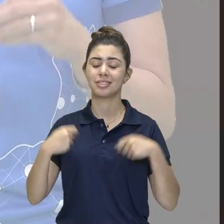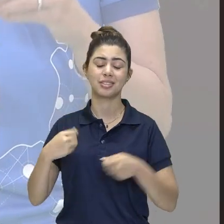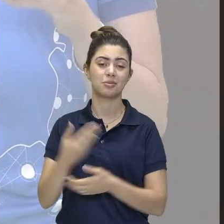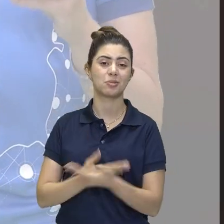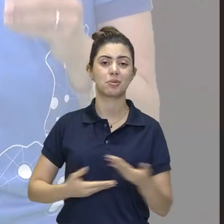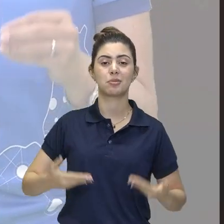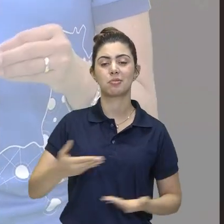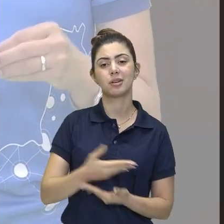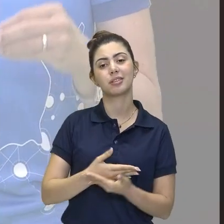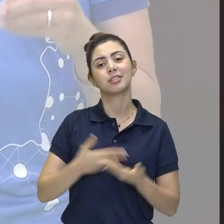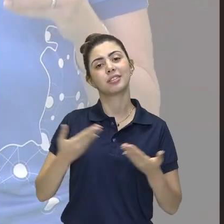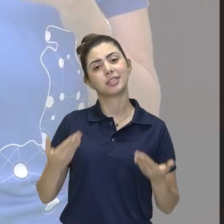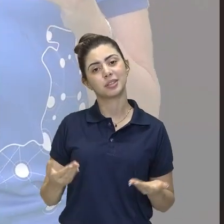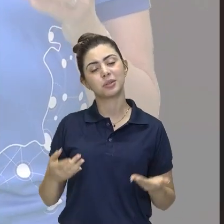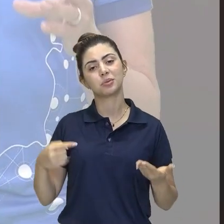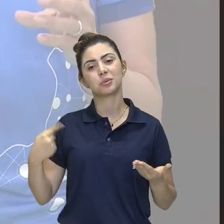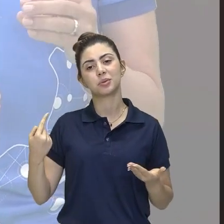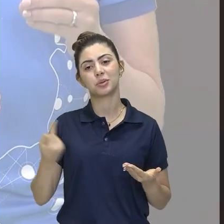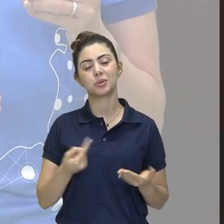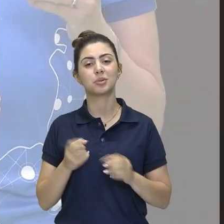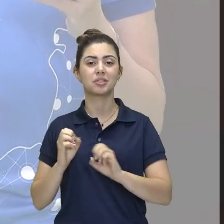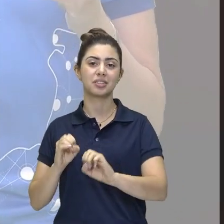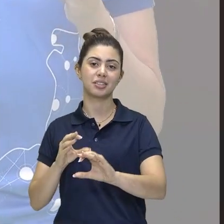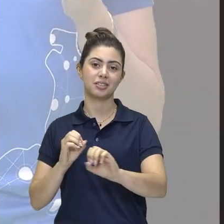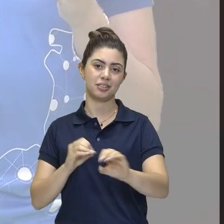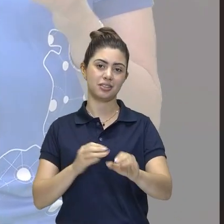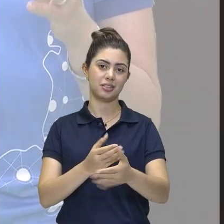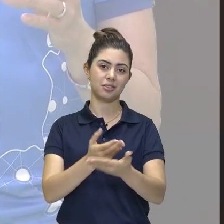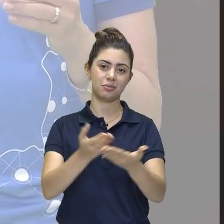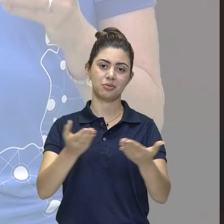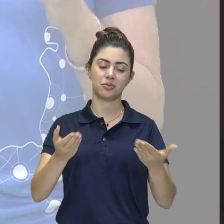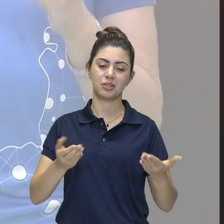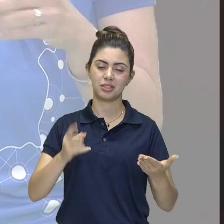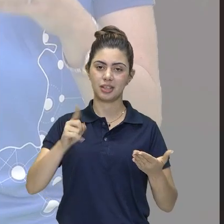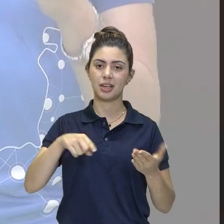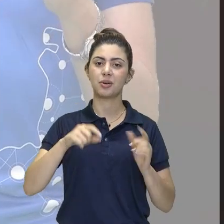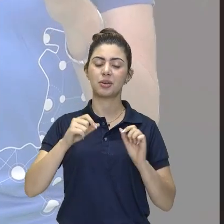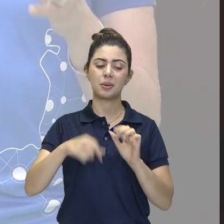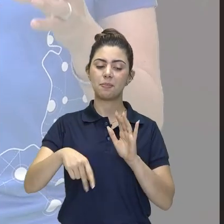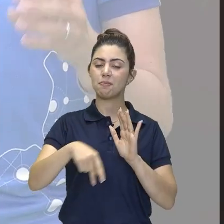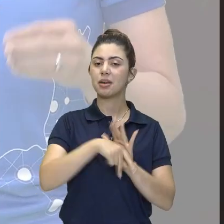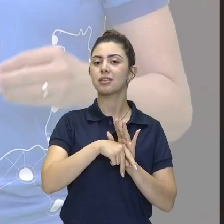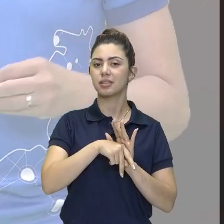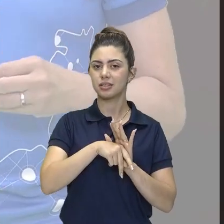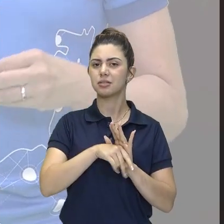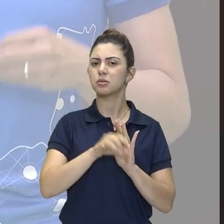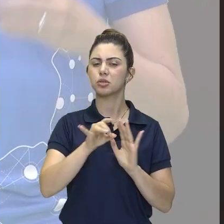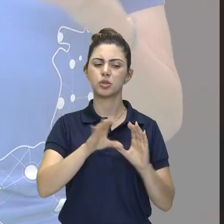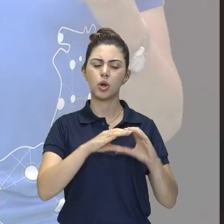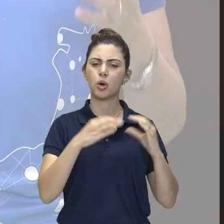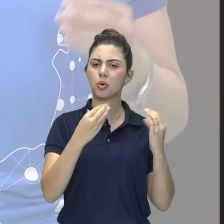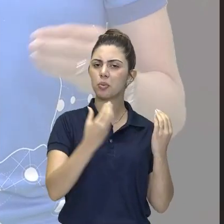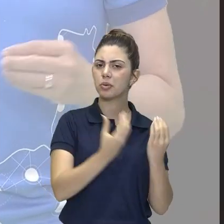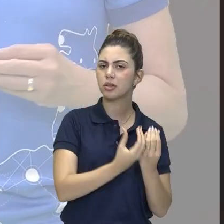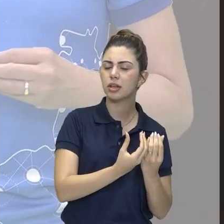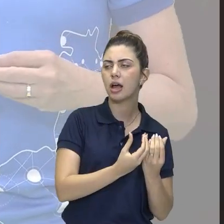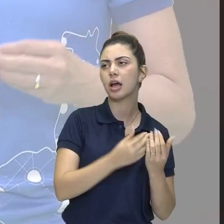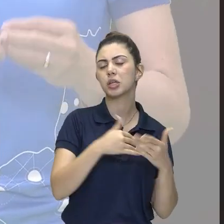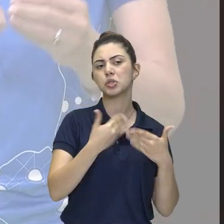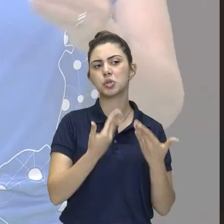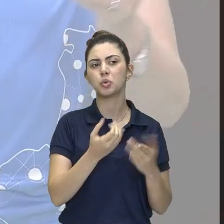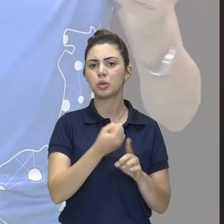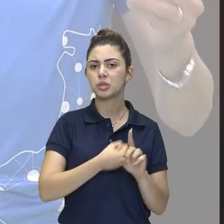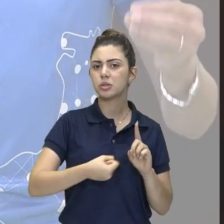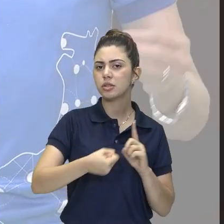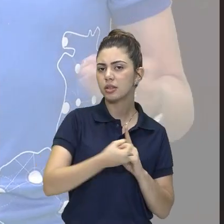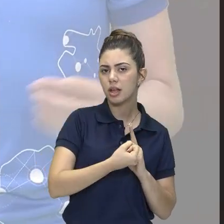nesta formação cidadã de pertencimento não somente à sua comunidade, não somente à sociedade,